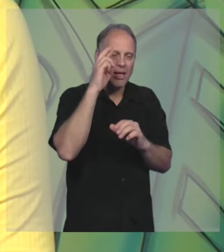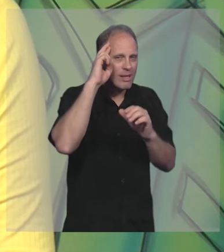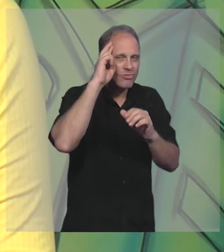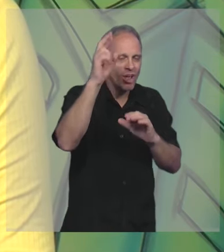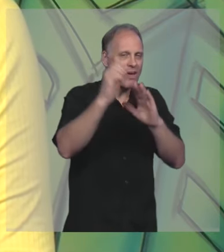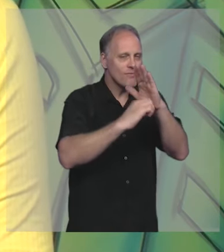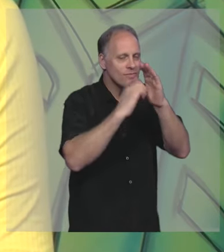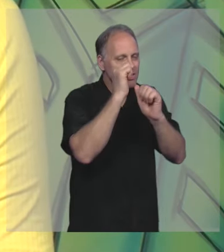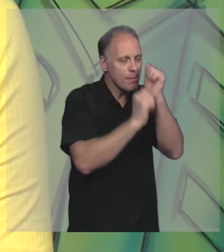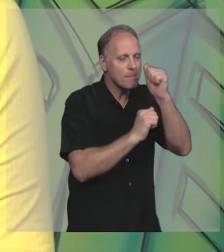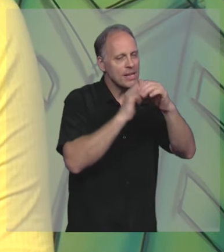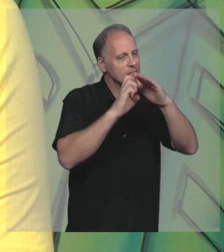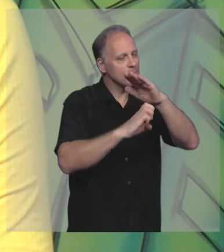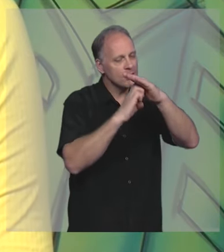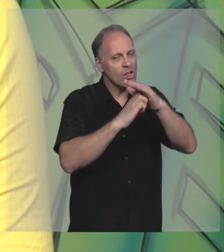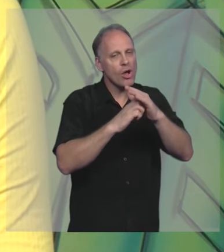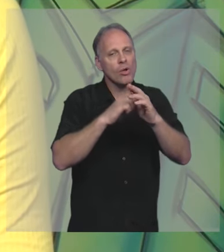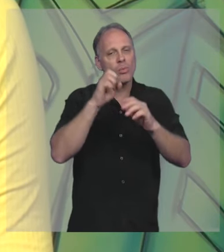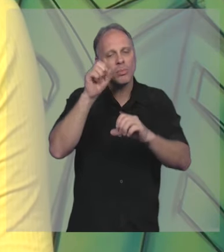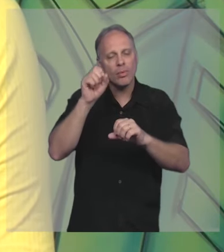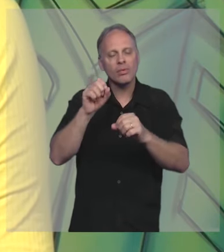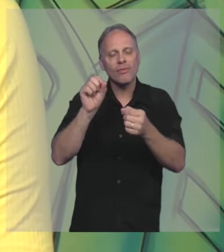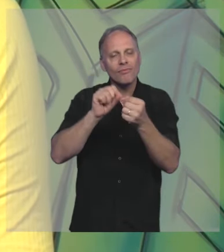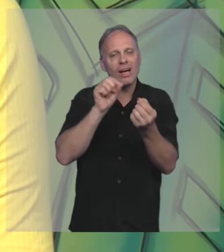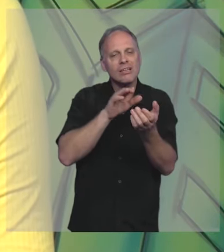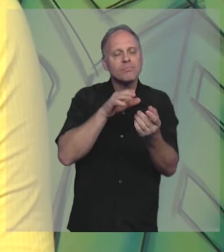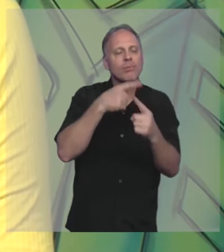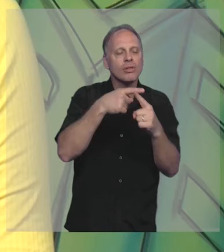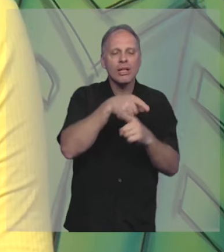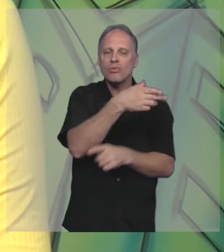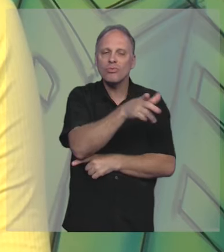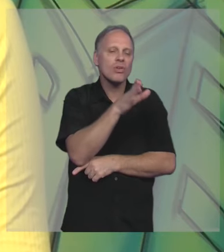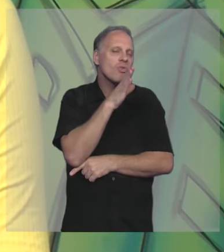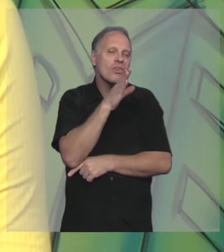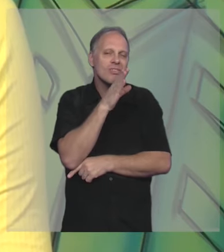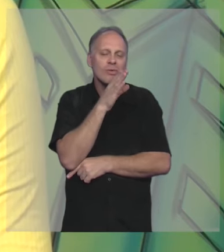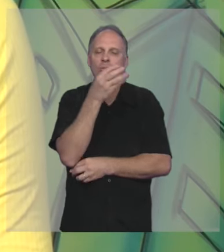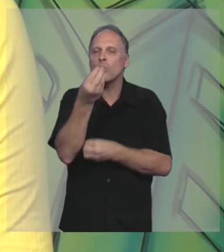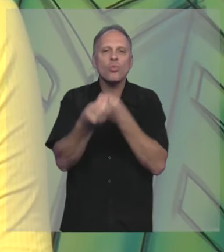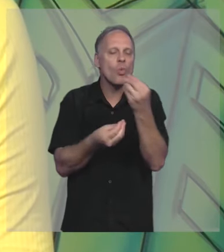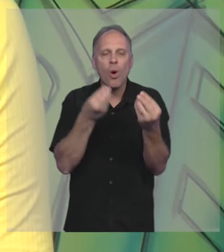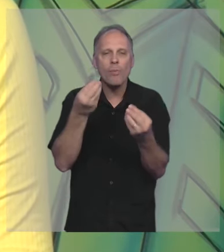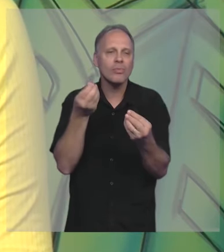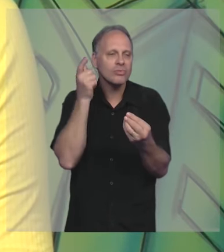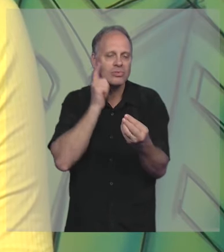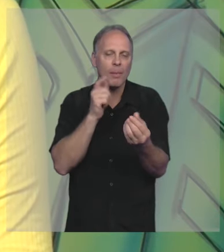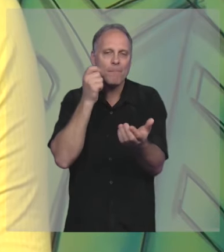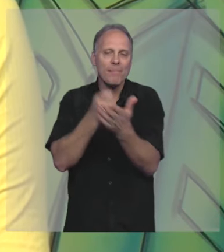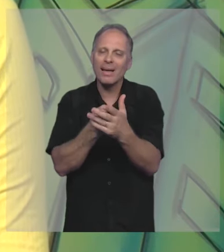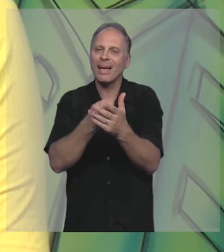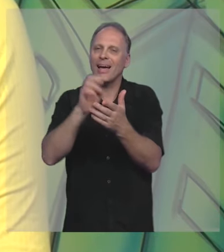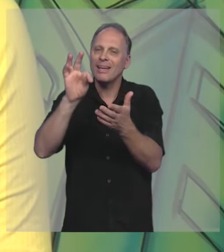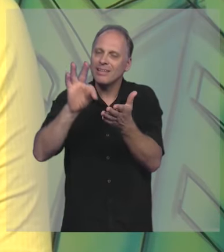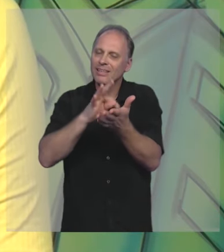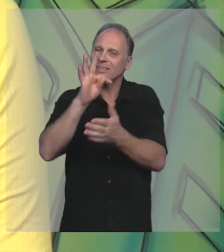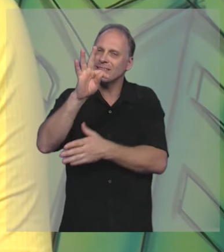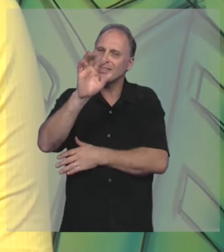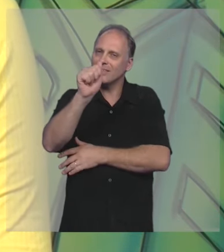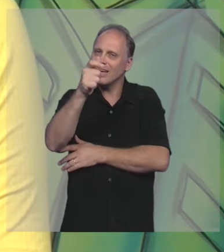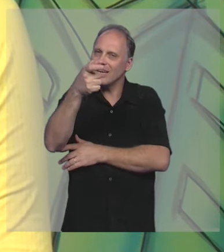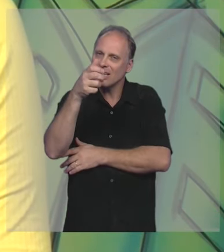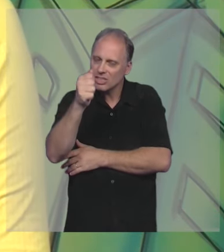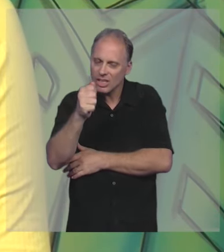empresário, o pequeno produtor, na verdade. Por quê? Porque muitas vezes ele não tem conhecimento de como chegar a essas taxas. Ele tem uma